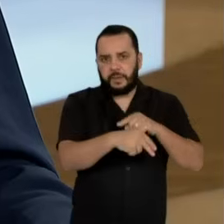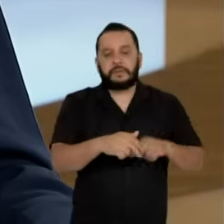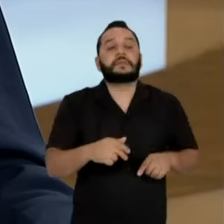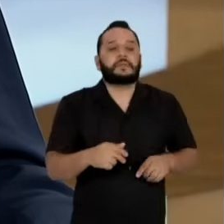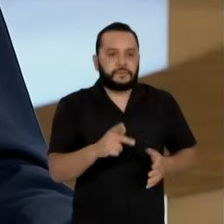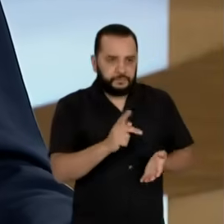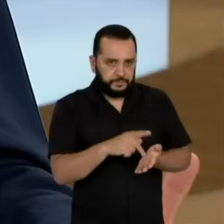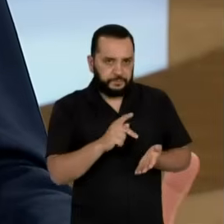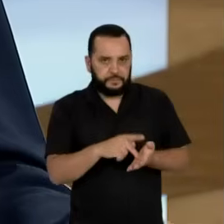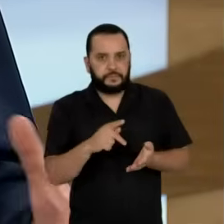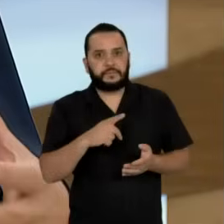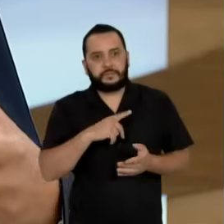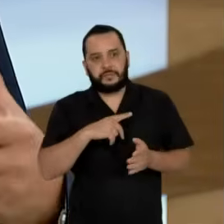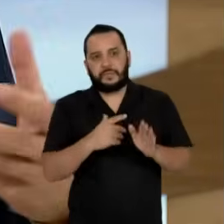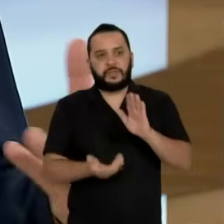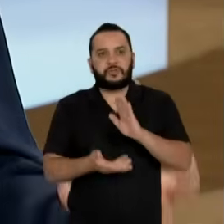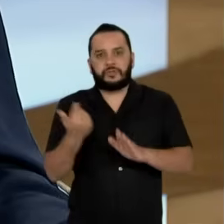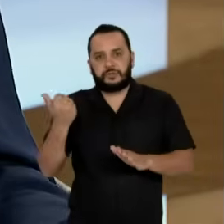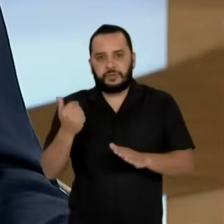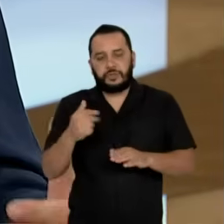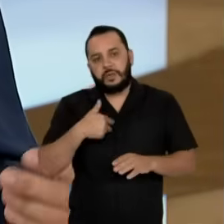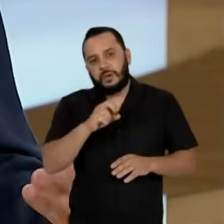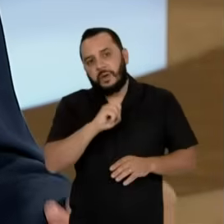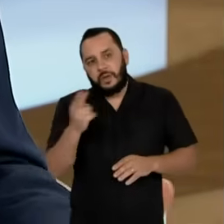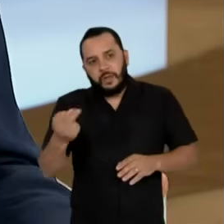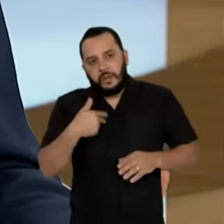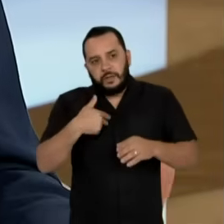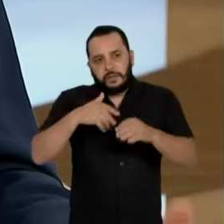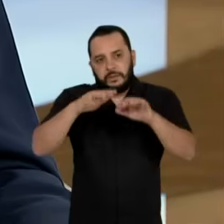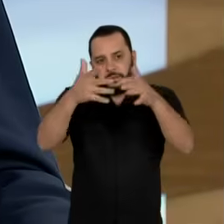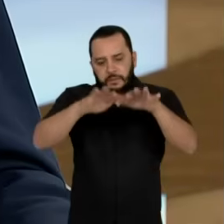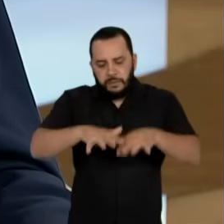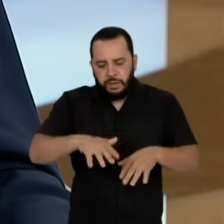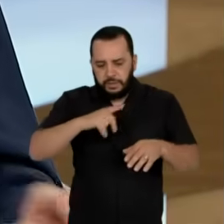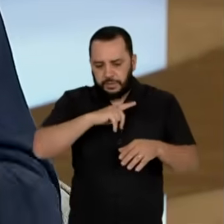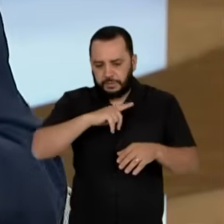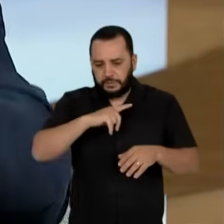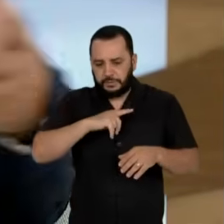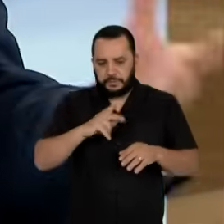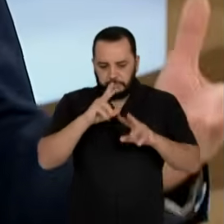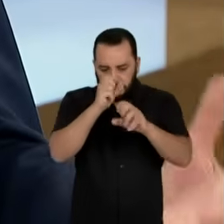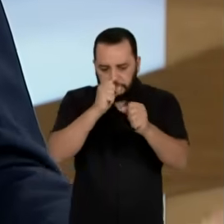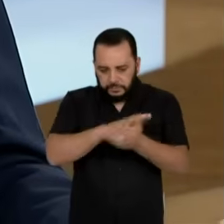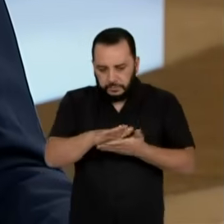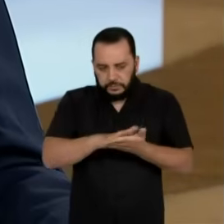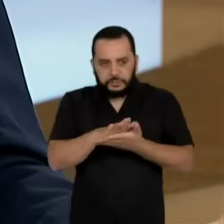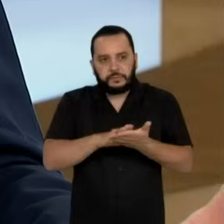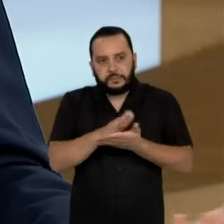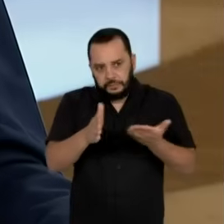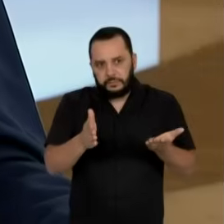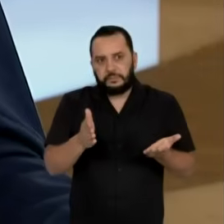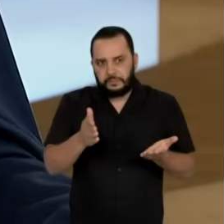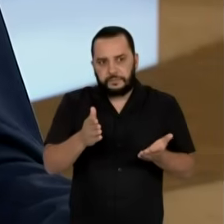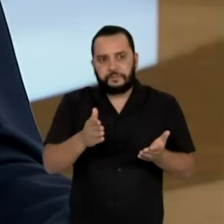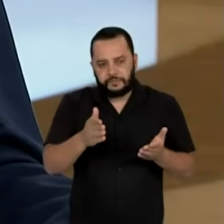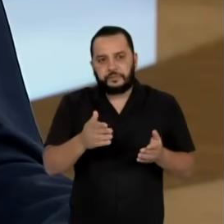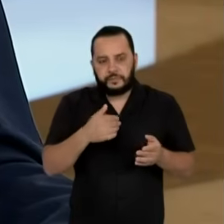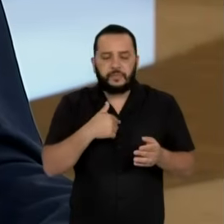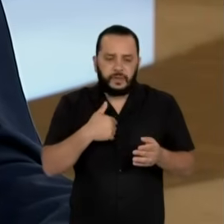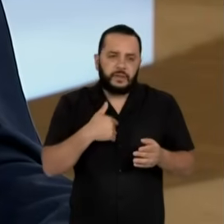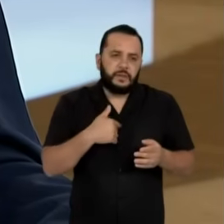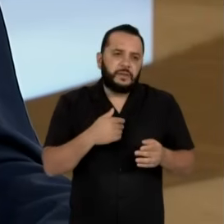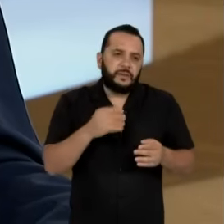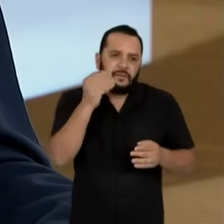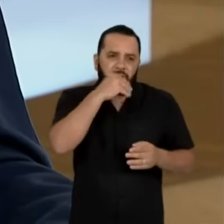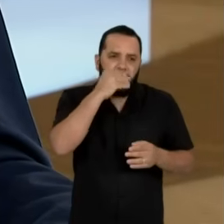órgãos de fiscalização, não é que tira, ou você desvaloriza, ou não fortalece, você não só fragiliza isso, como você também fragiliza os crimes